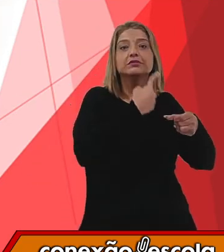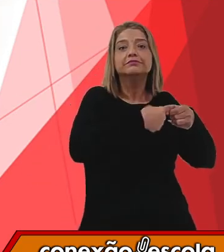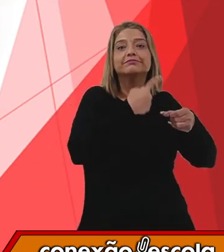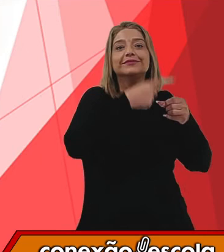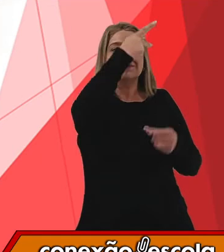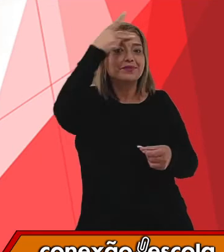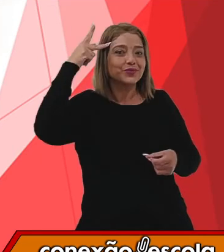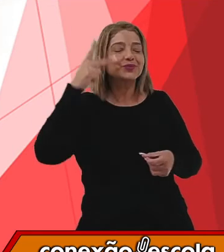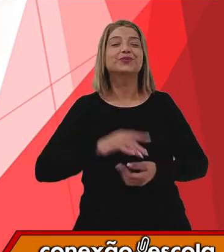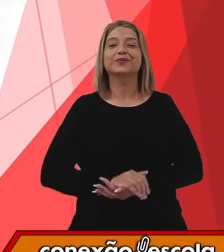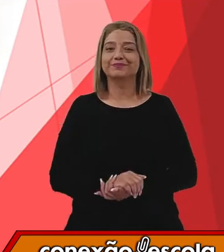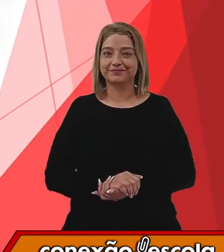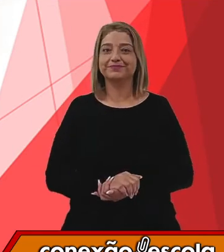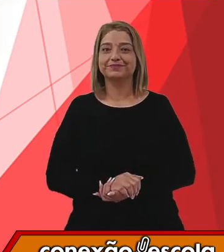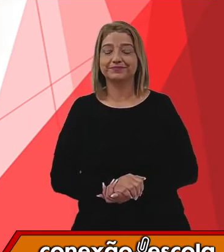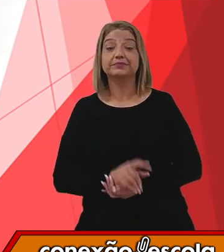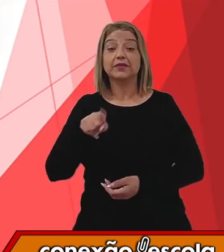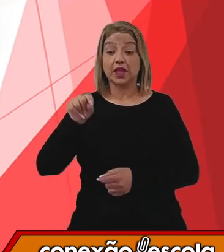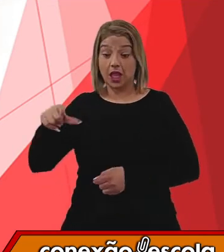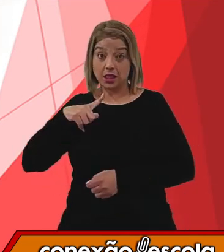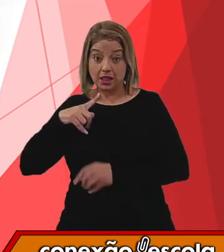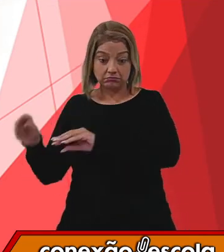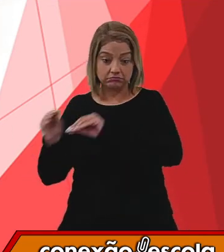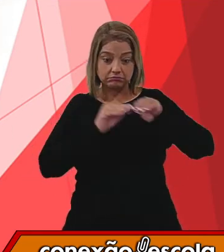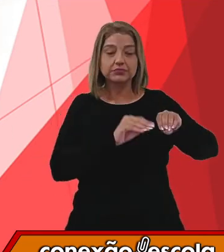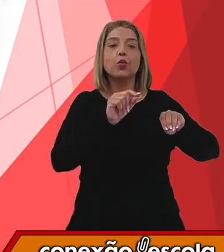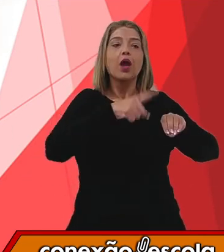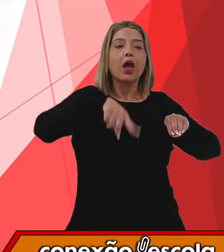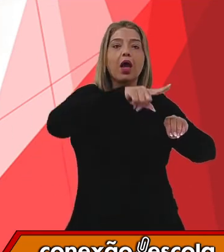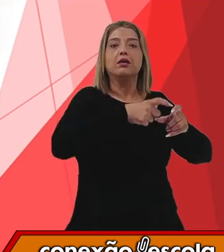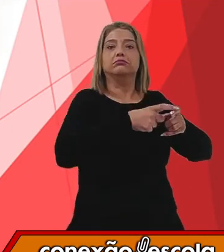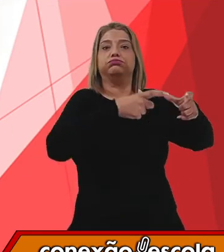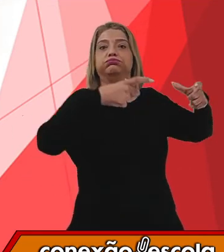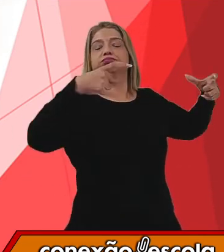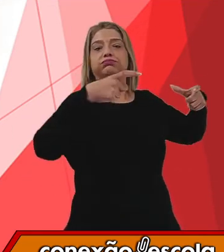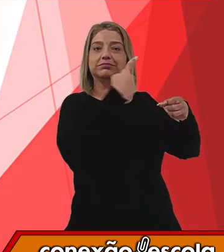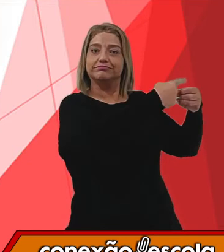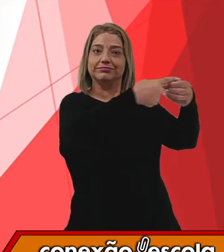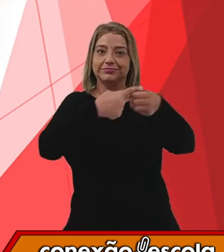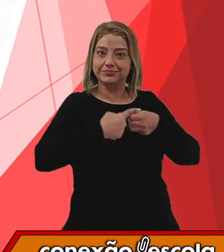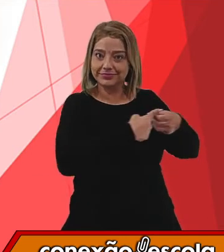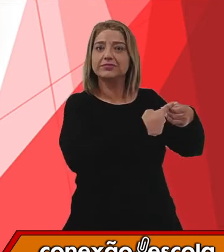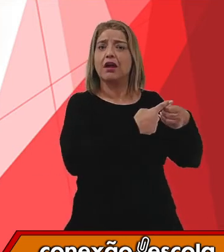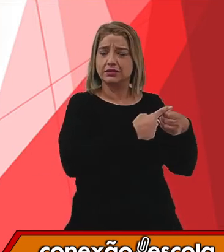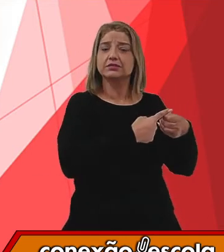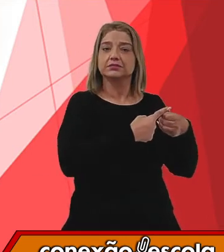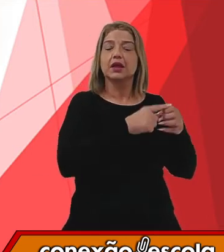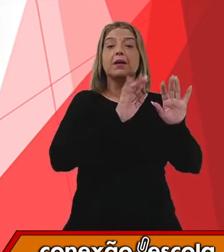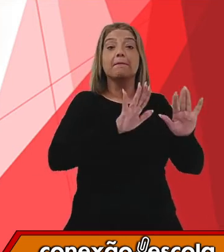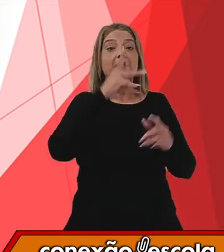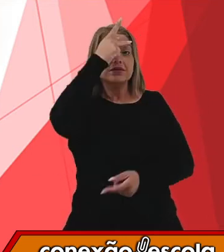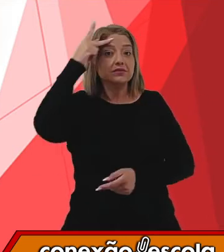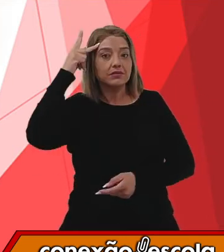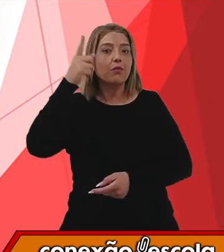campo para a cidade. E essa migração favoreceu o crescimento das cidades. Porém, nem todas as